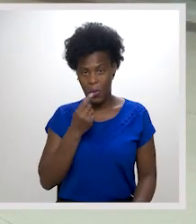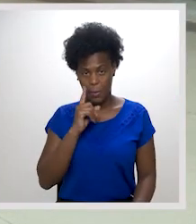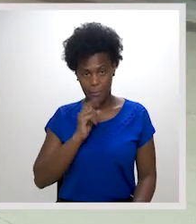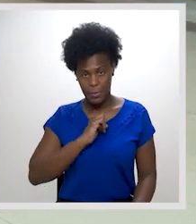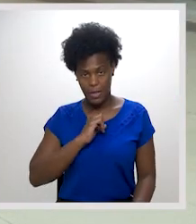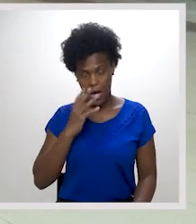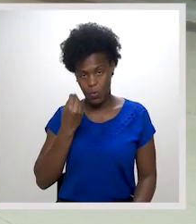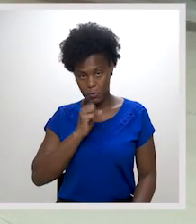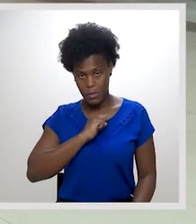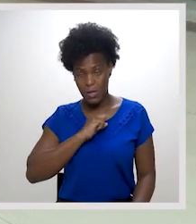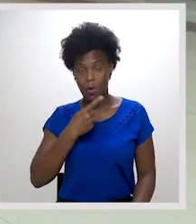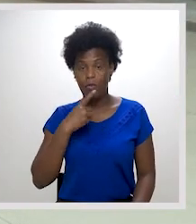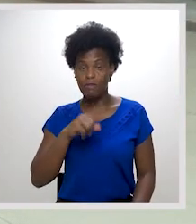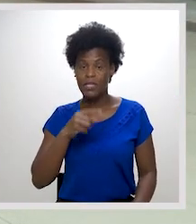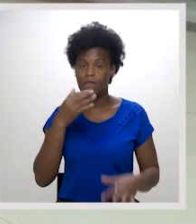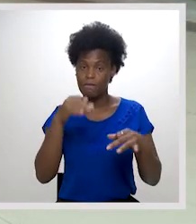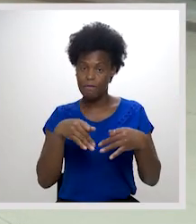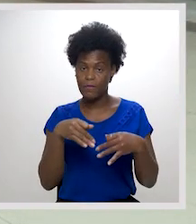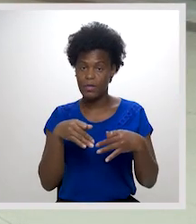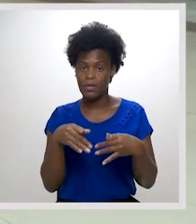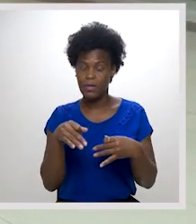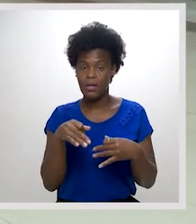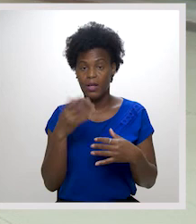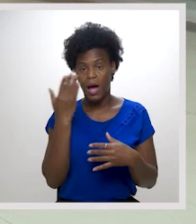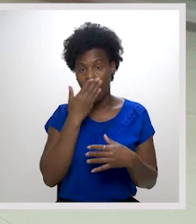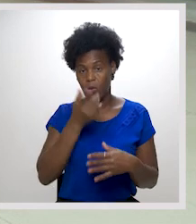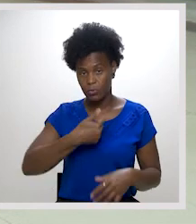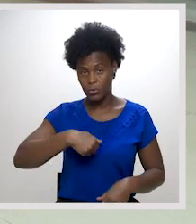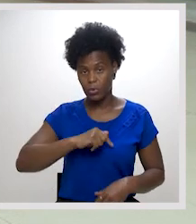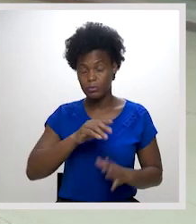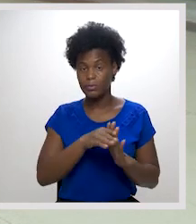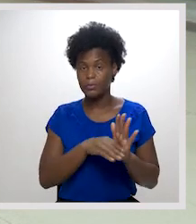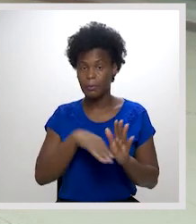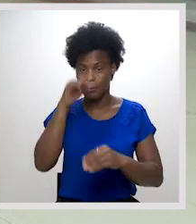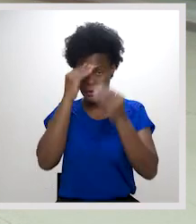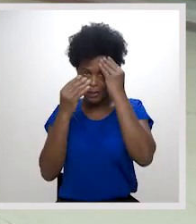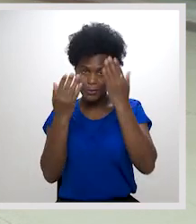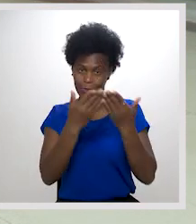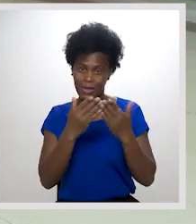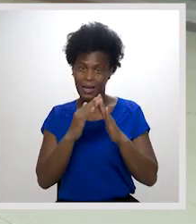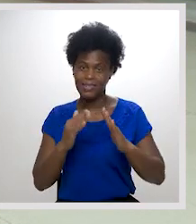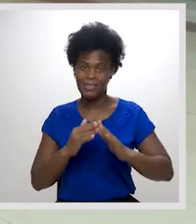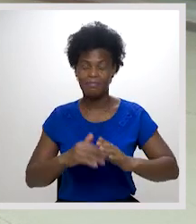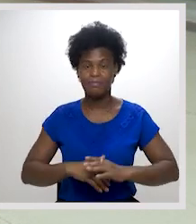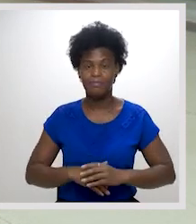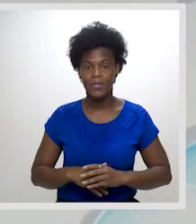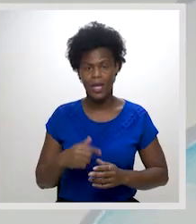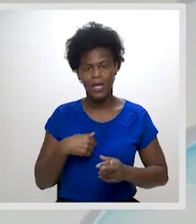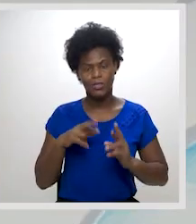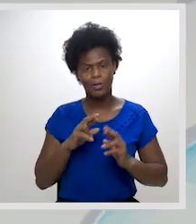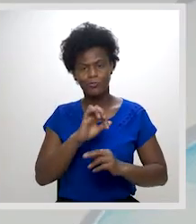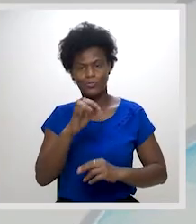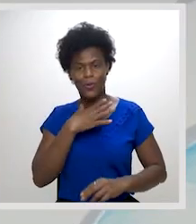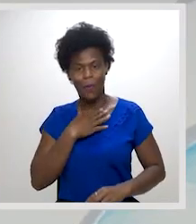Minhas alunas e meus alunos, chegamos mais uma vez ao fim da nossa aula no programa Aprender e Estudar em Casa.